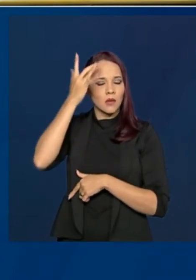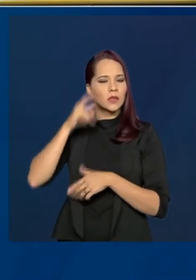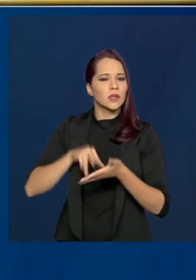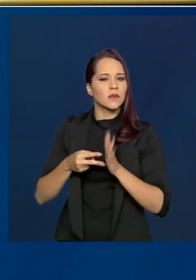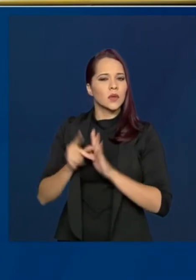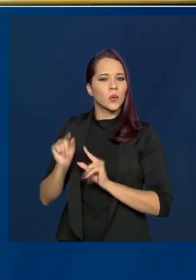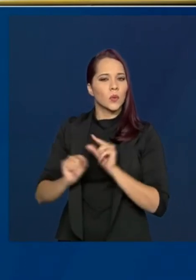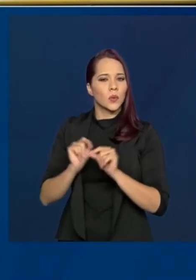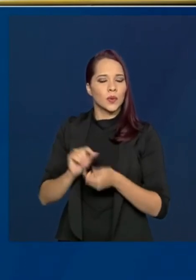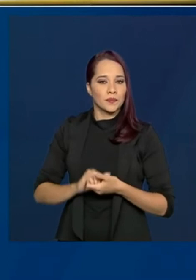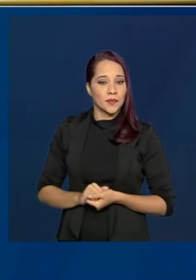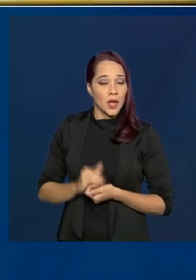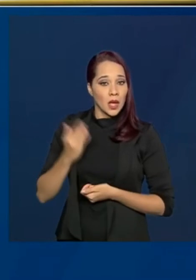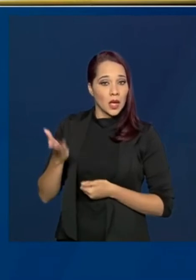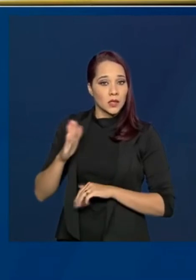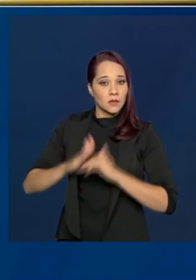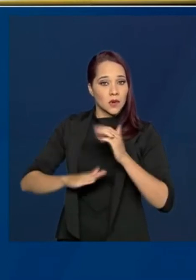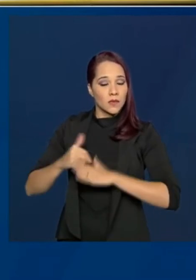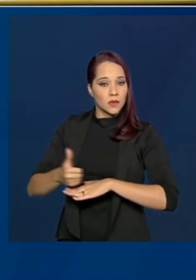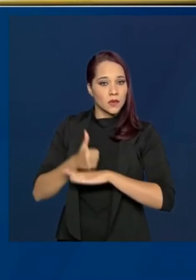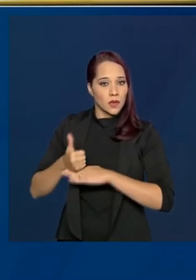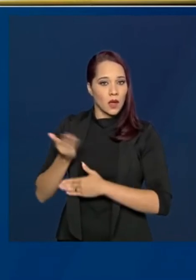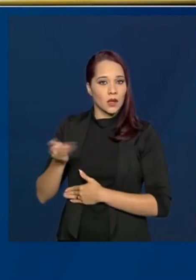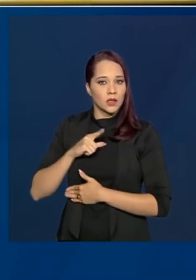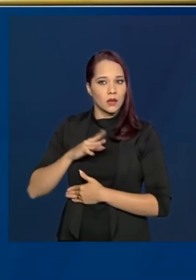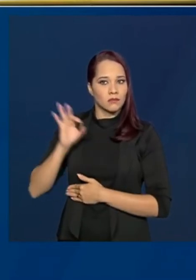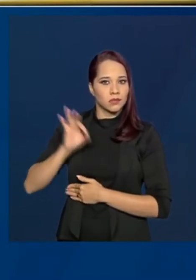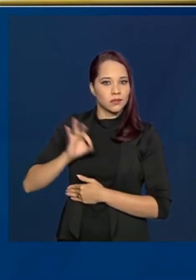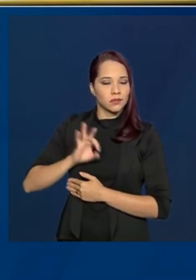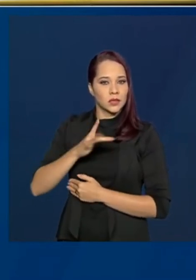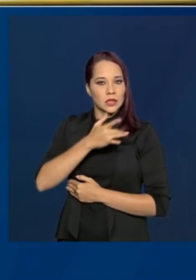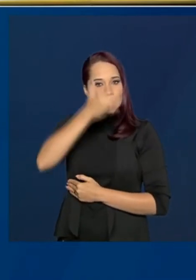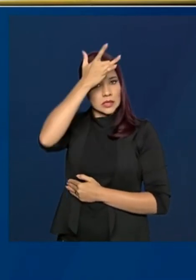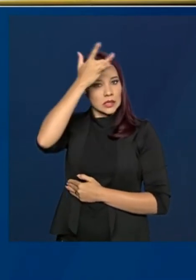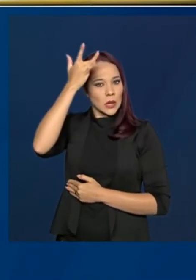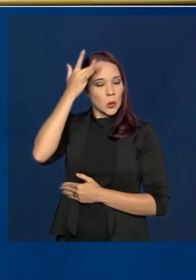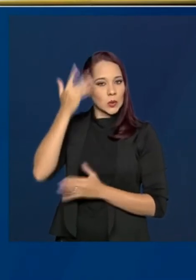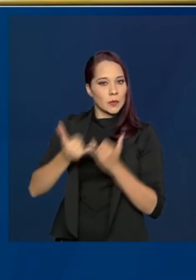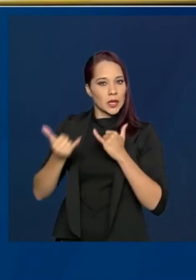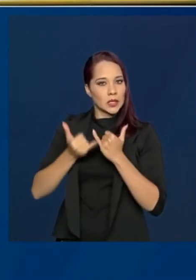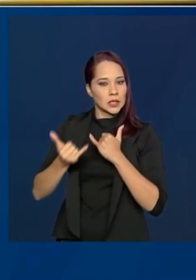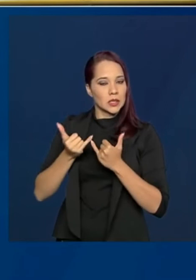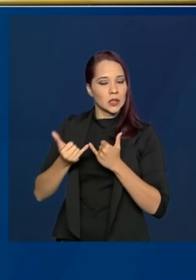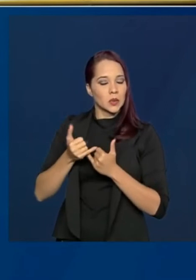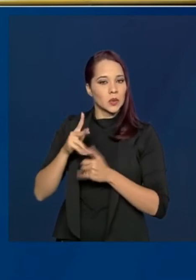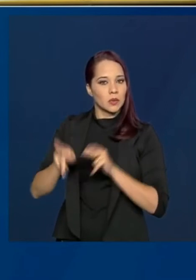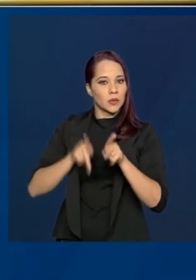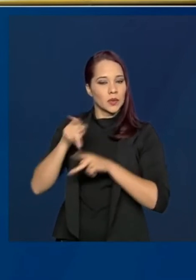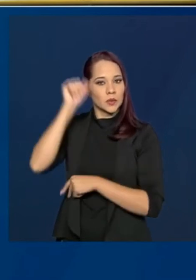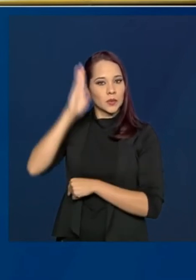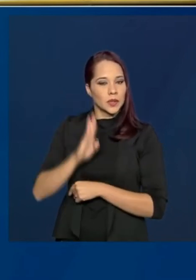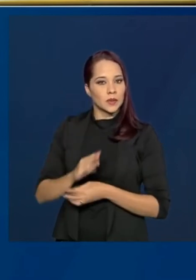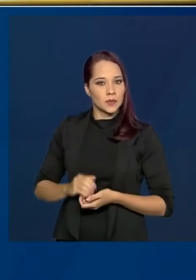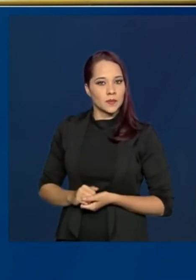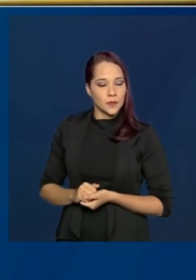dizer? Que esses profissionais se encontram no nível de saúde mental semelhante ao da maioria da população brasileira, ou